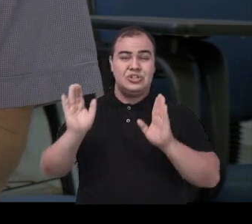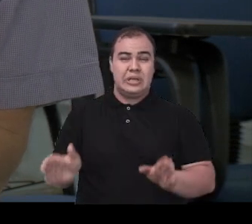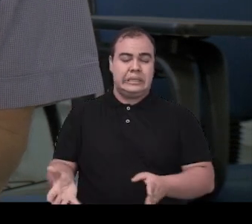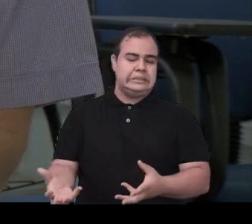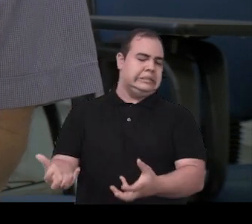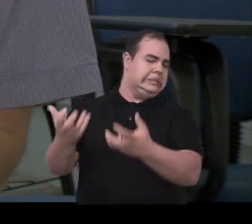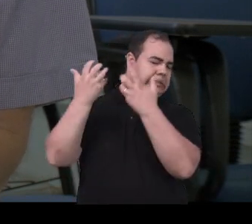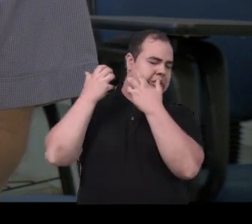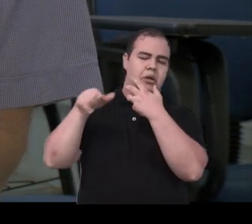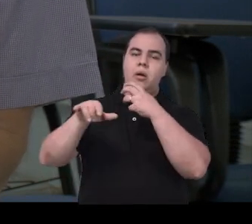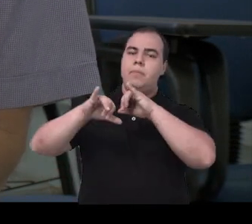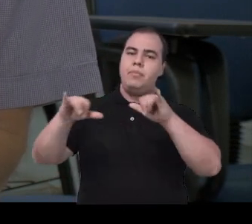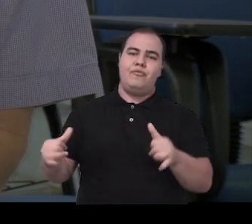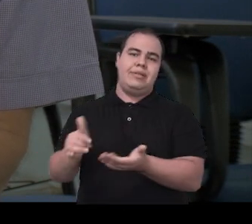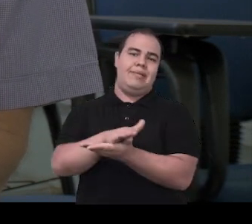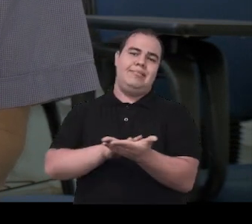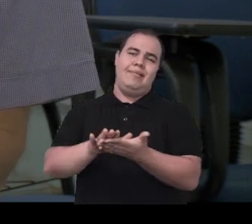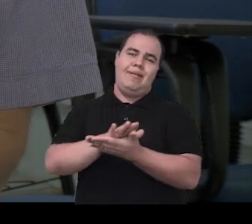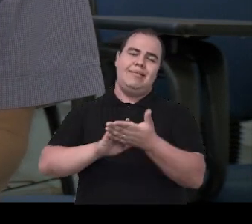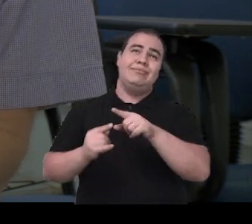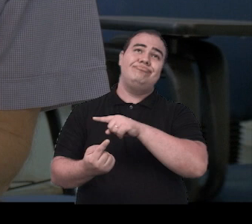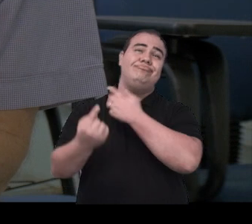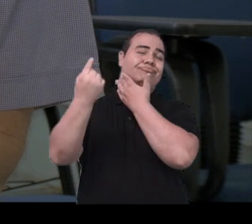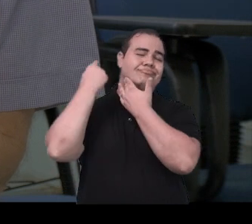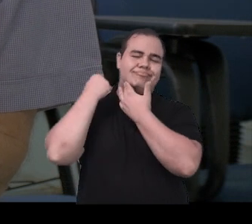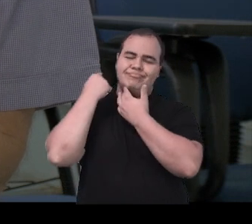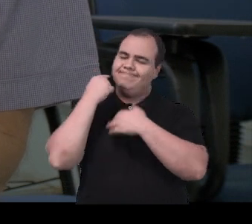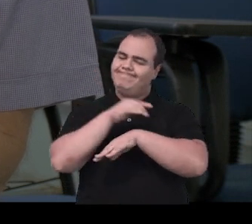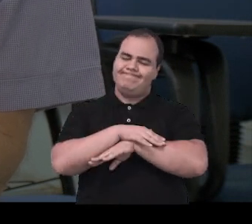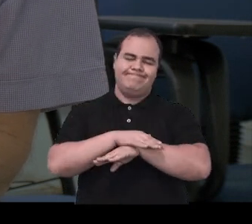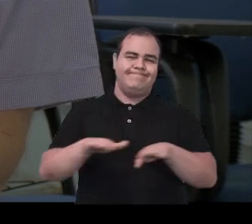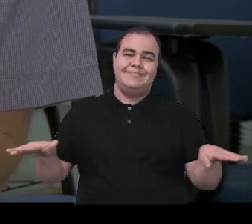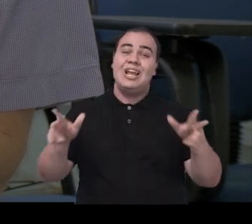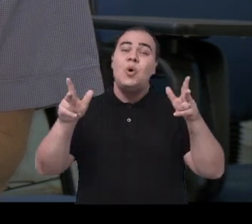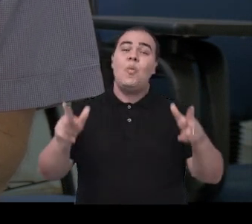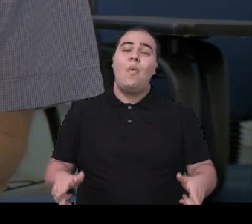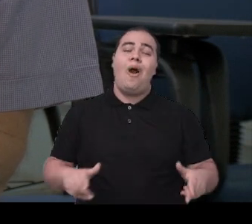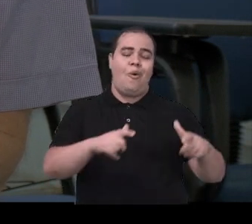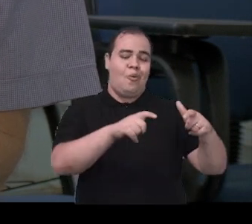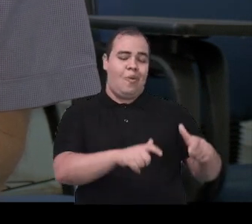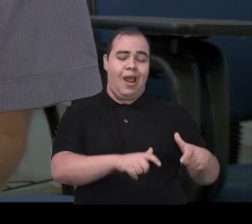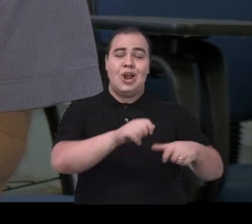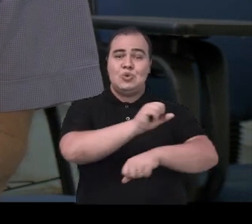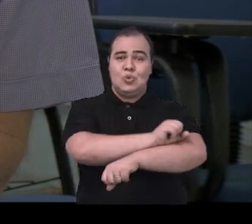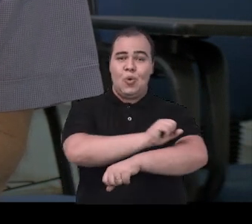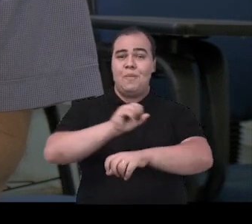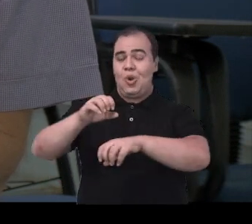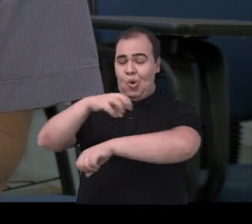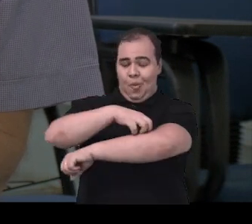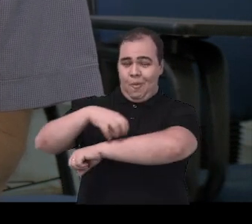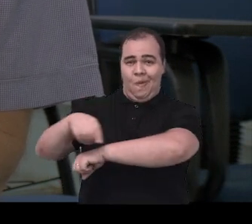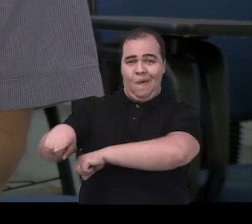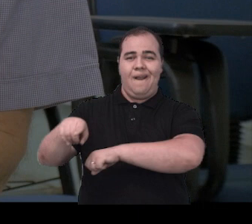pelo manicômio não podiam aproveitar, e aquele território, aquele prédio era para ser salgado a terra como Sodoma e Gomorra. E a nossa proposta